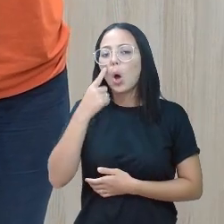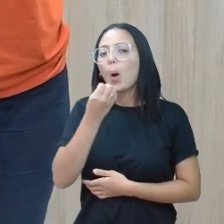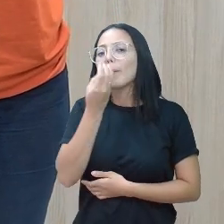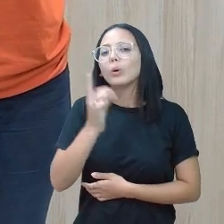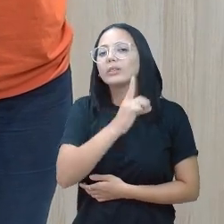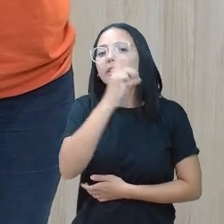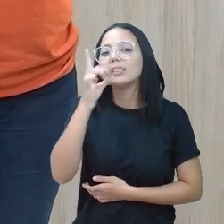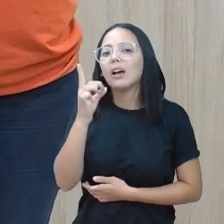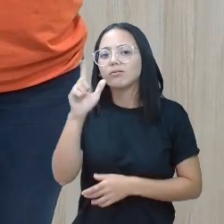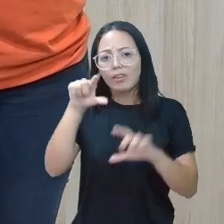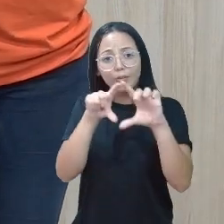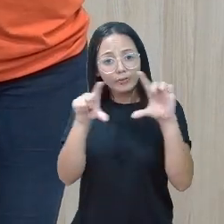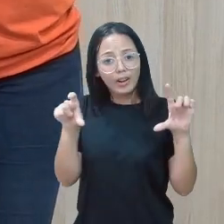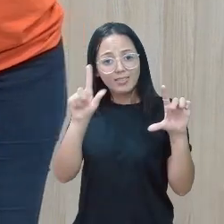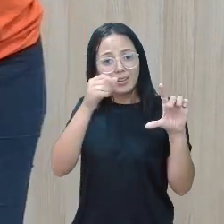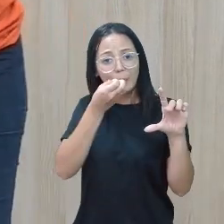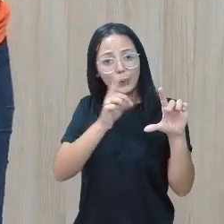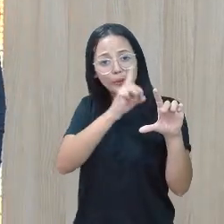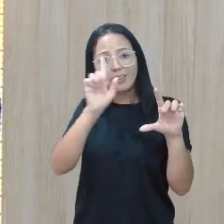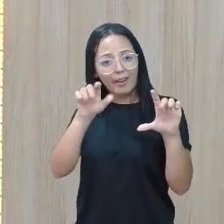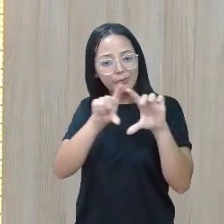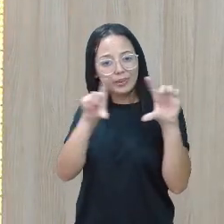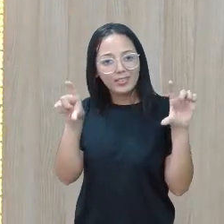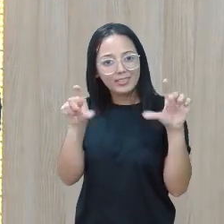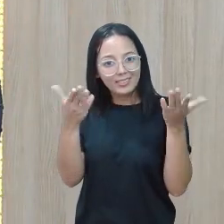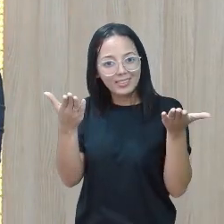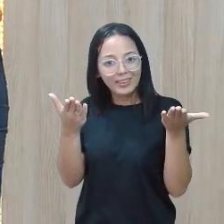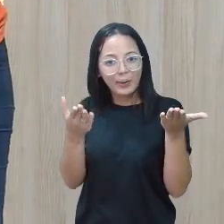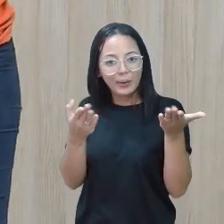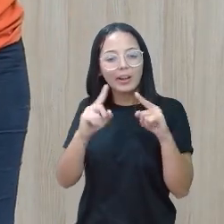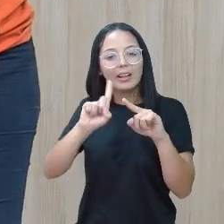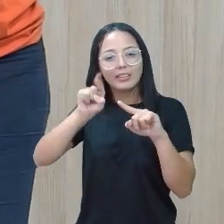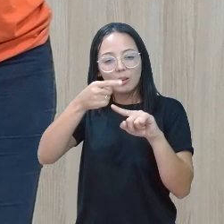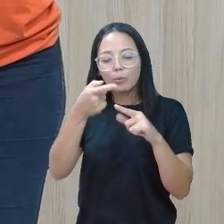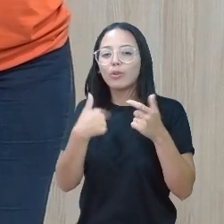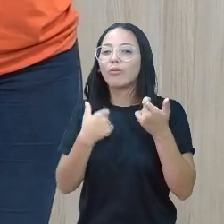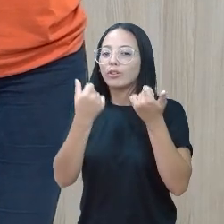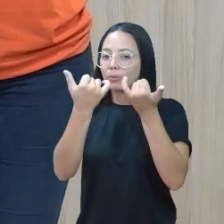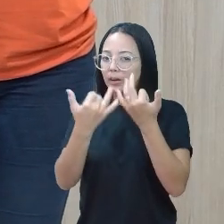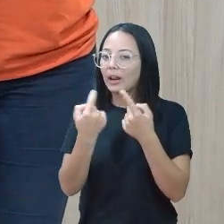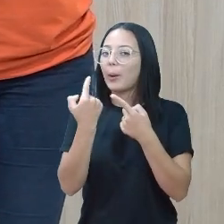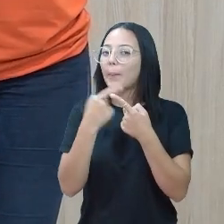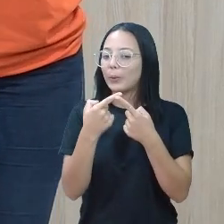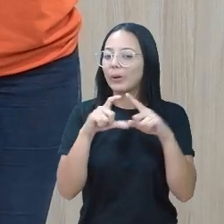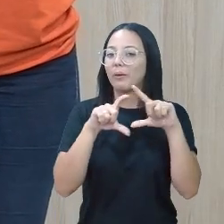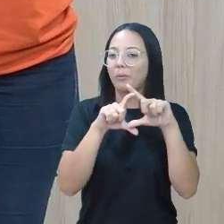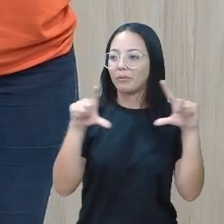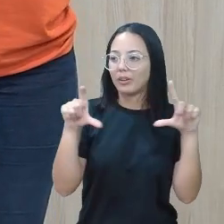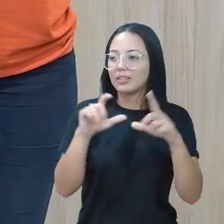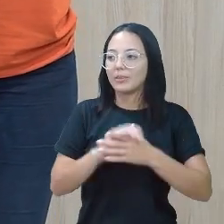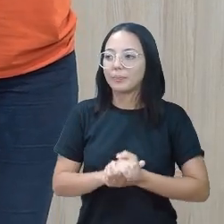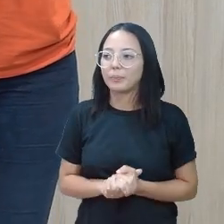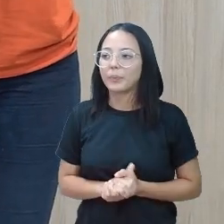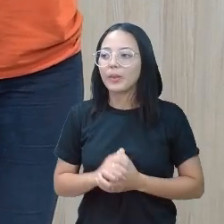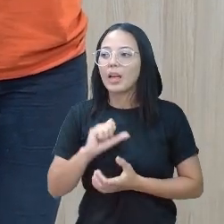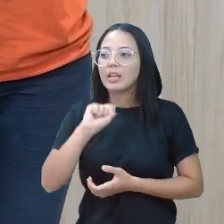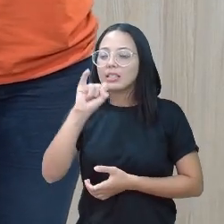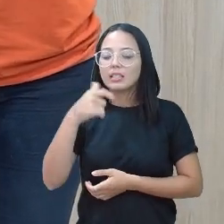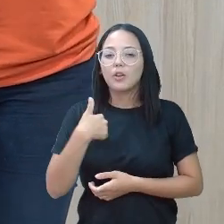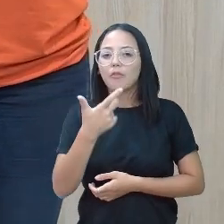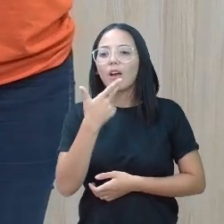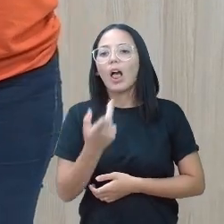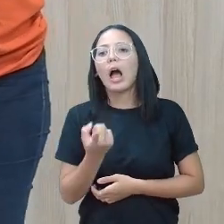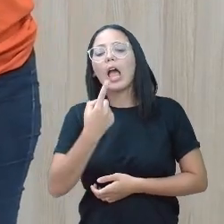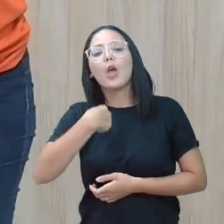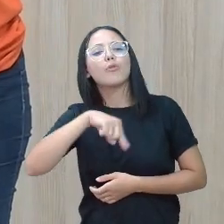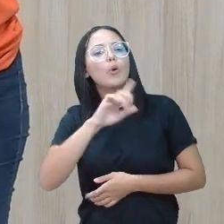dia, isso aí é uma frase. Daqui a pouco eu vou explicar por que ela é uma frase. E se eu disser, eu